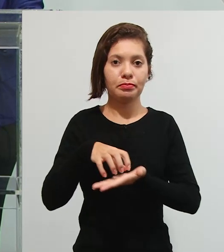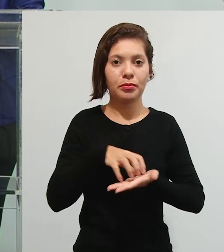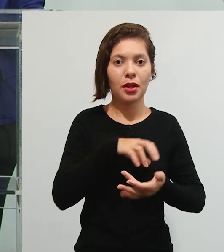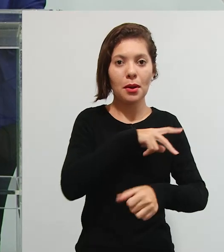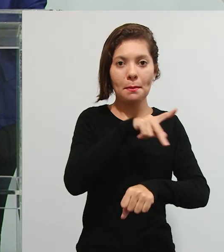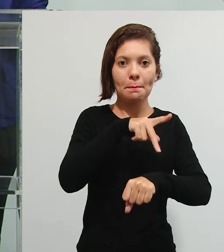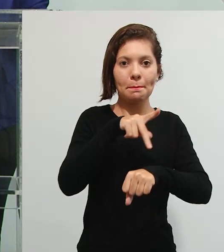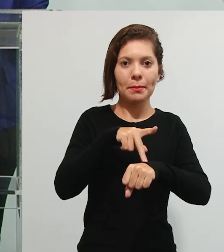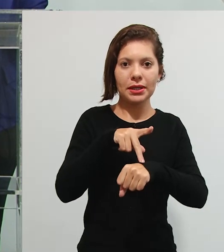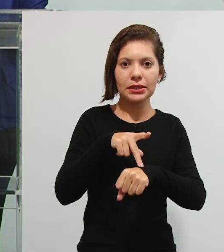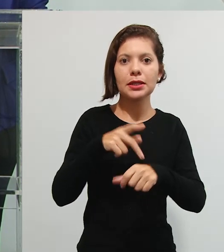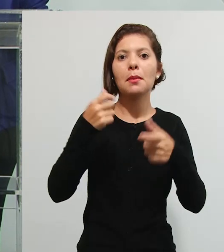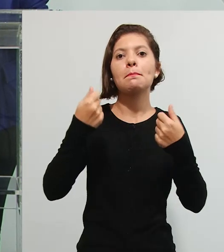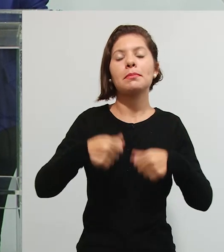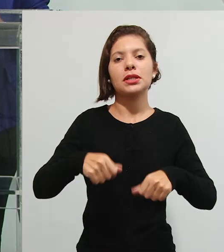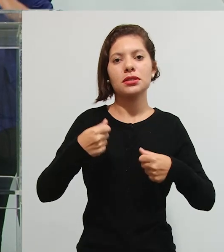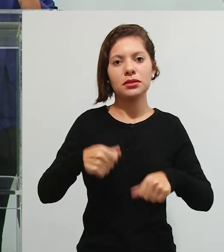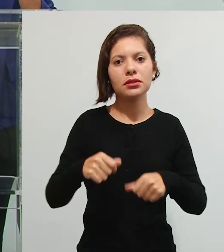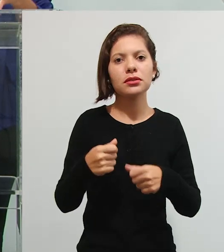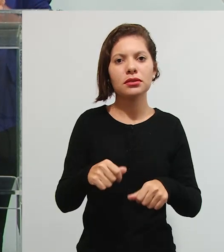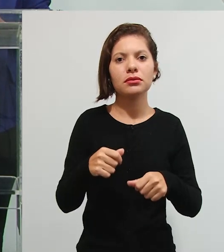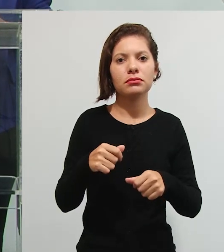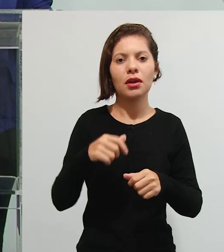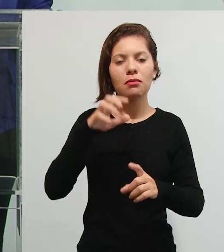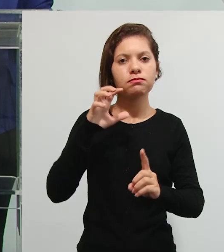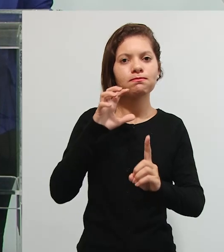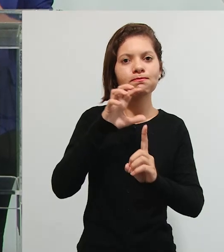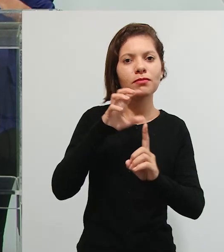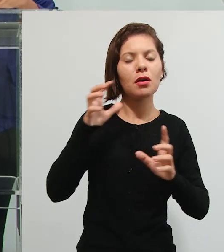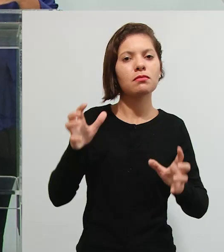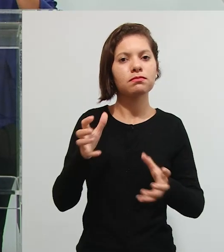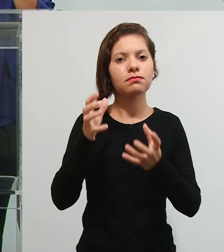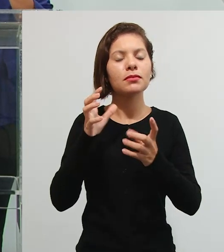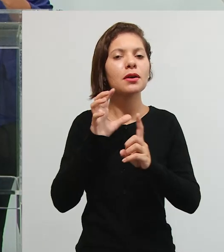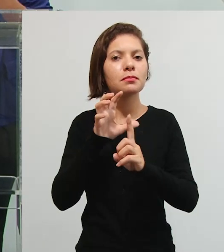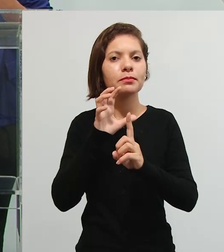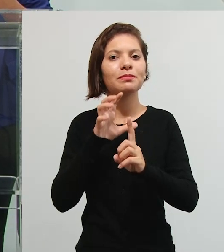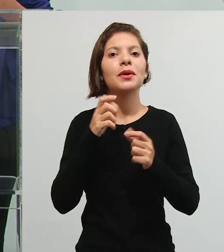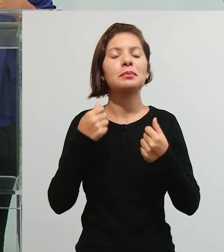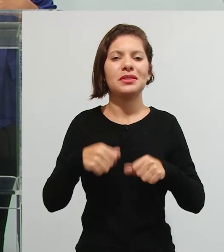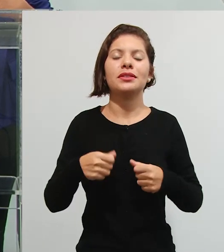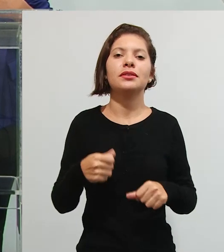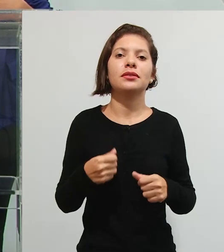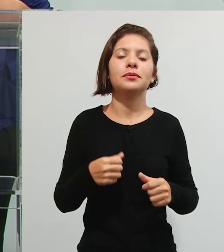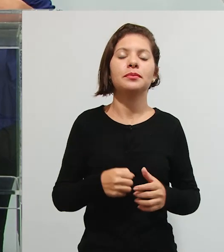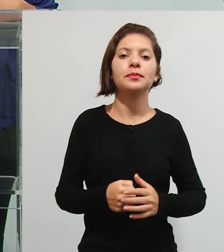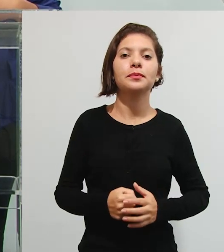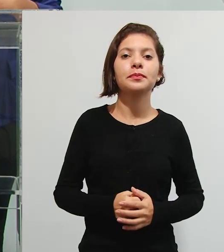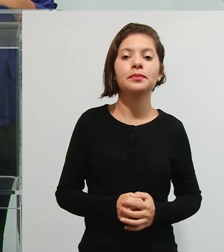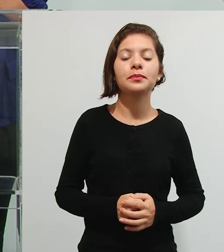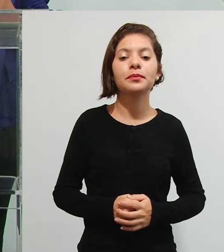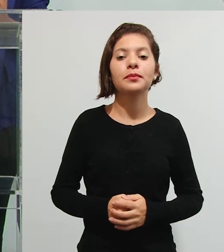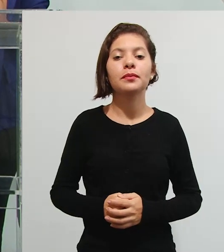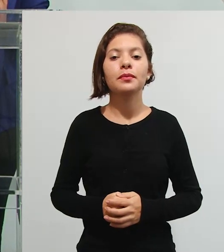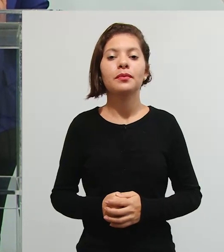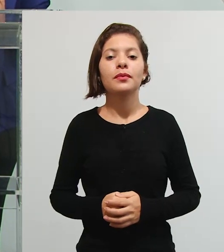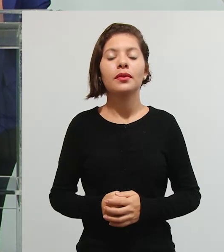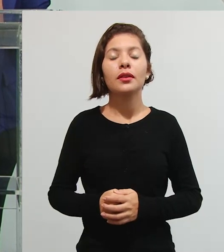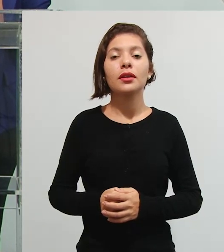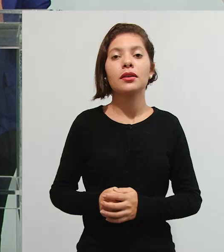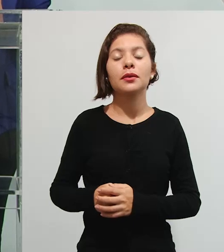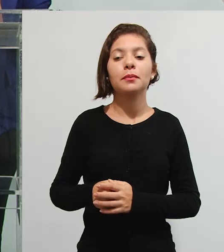país deveria abrir mão de ter o domínio sobre esse. Não, privatização significa que essas